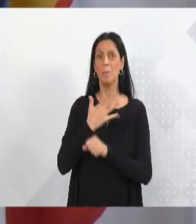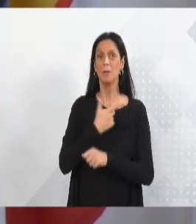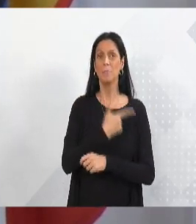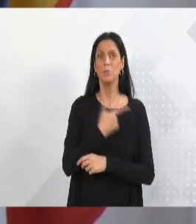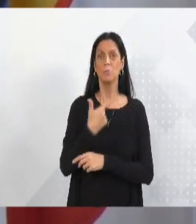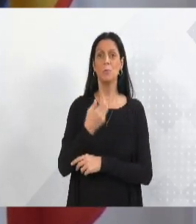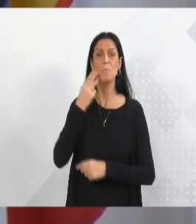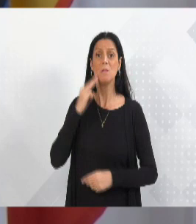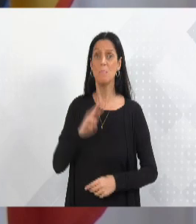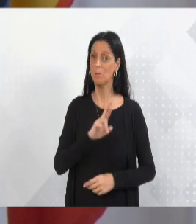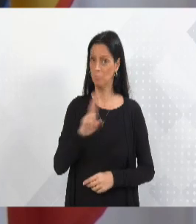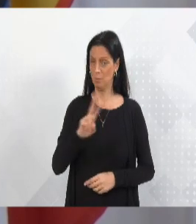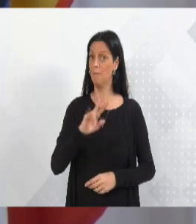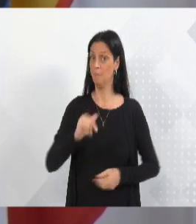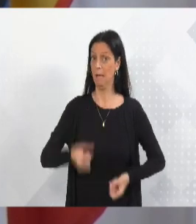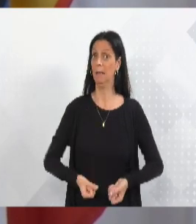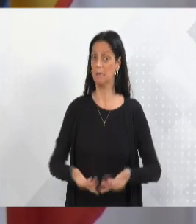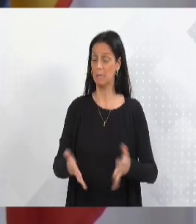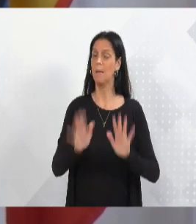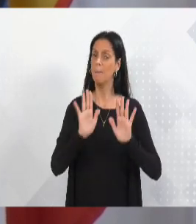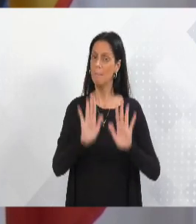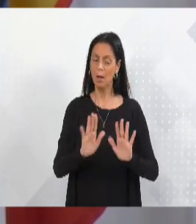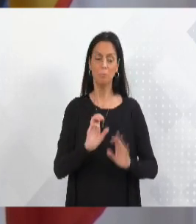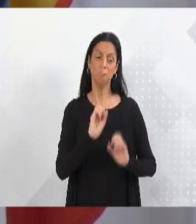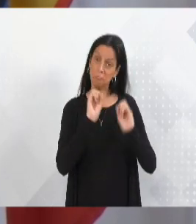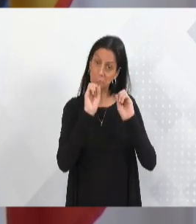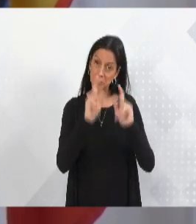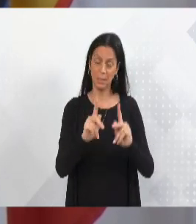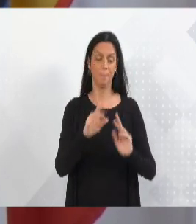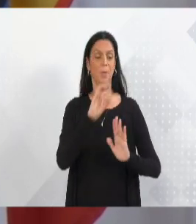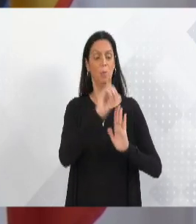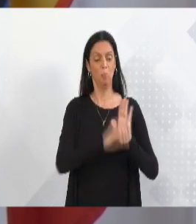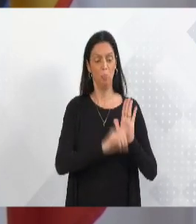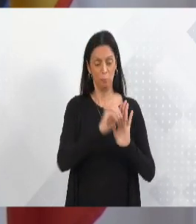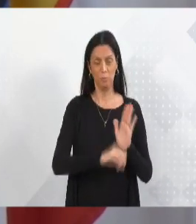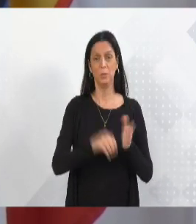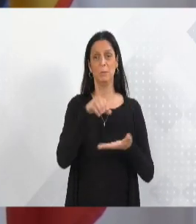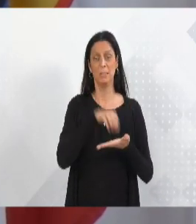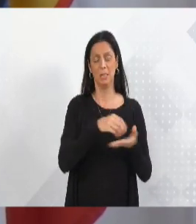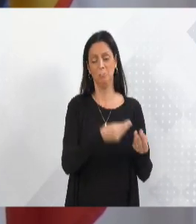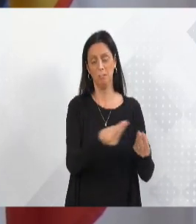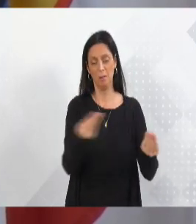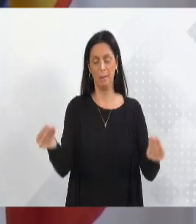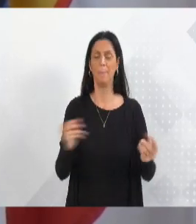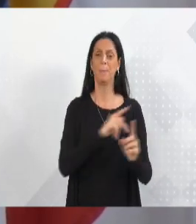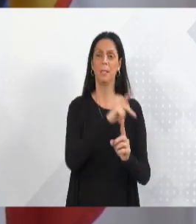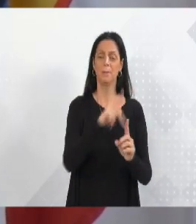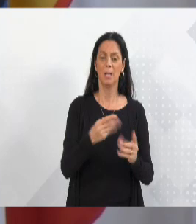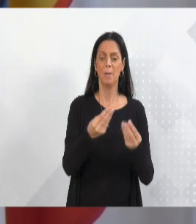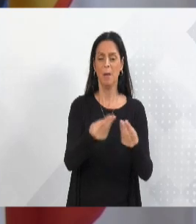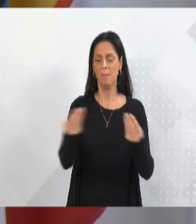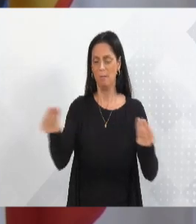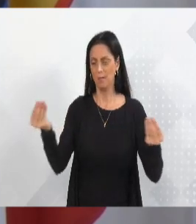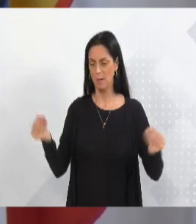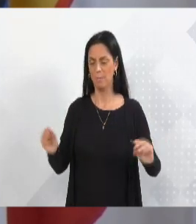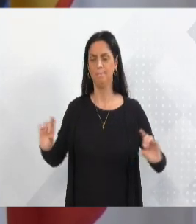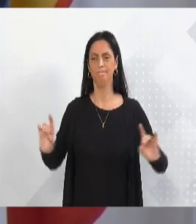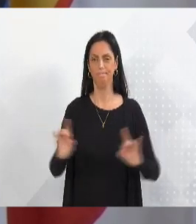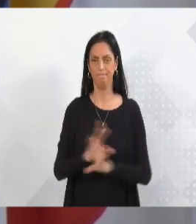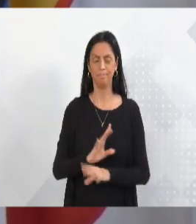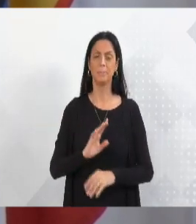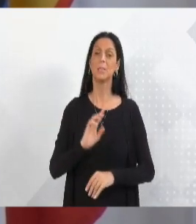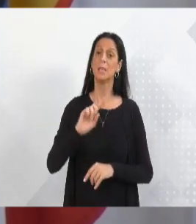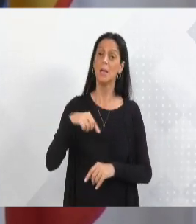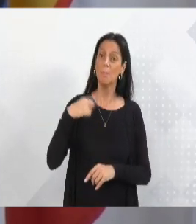reais. Porém, emitimos ofício para todos os setores, planejamento, para todos eles, para que pudessem dar